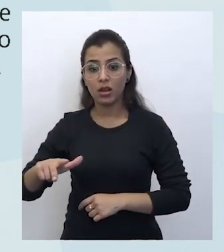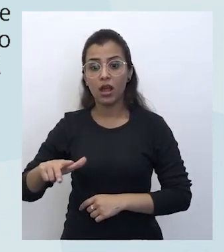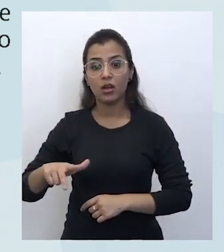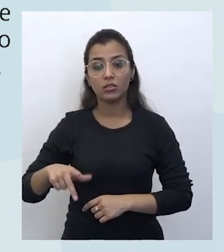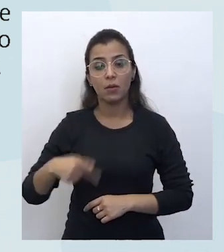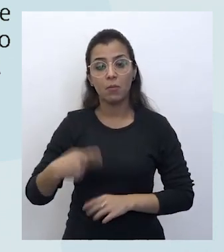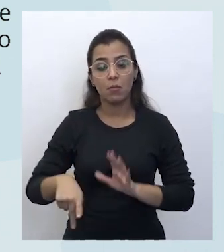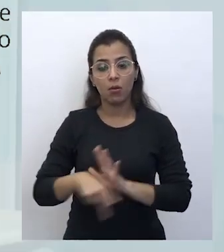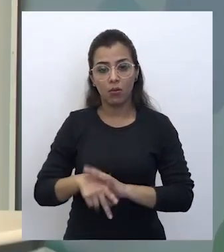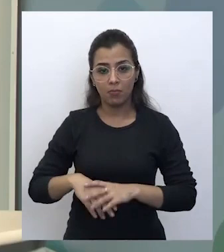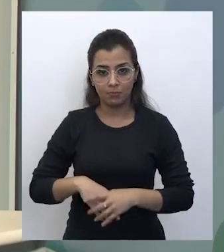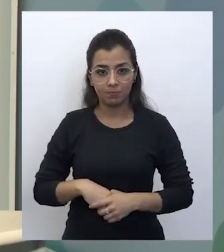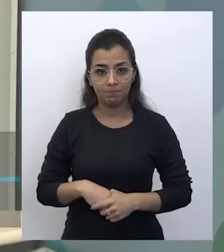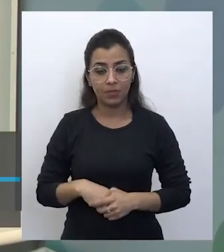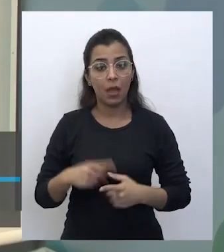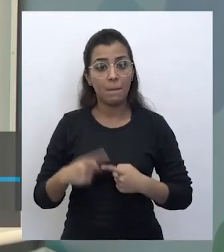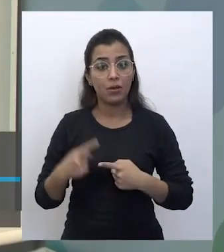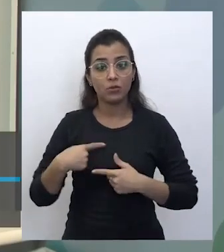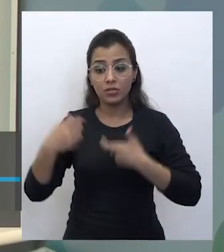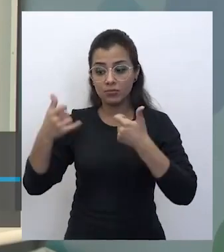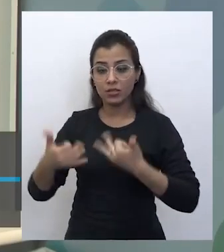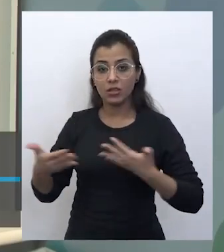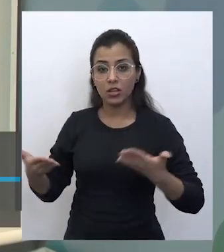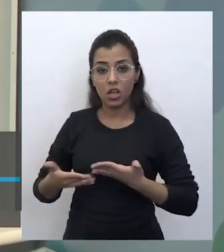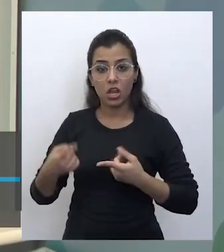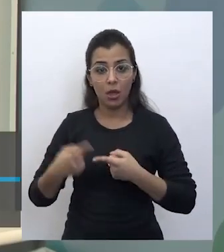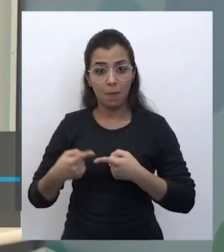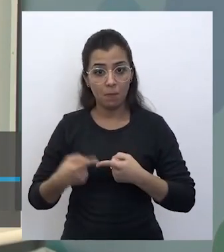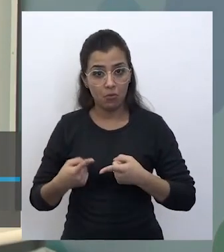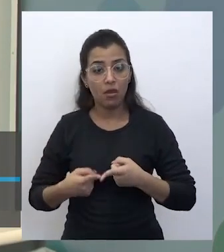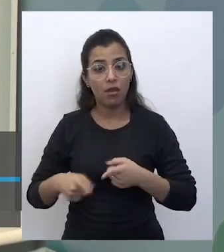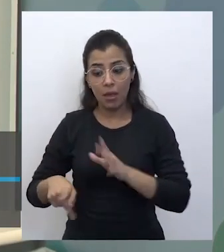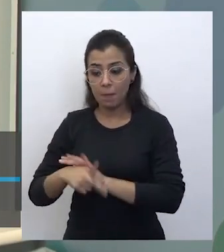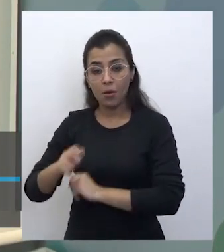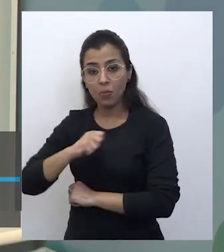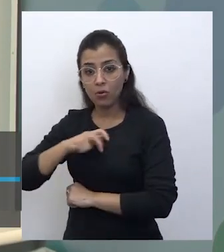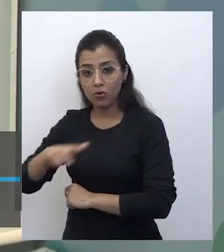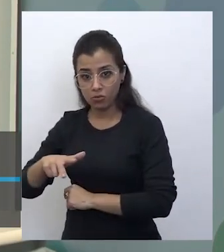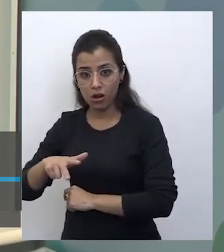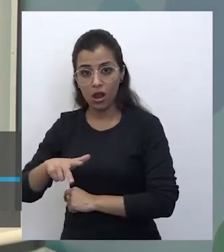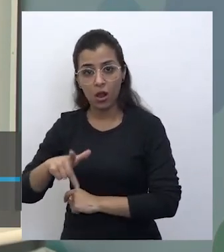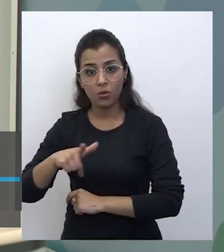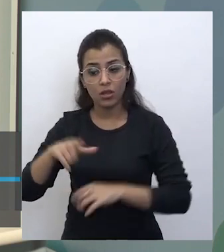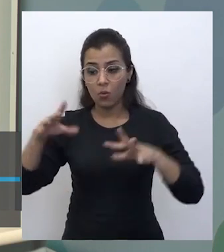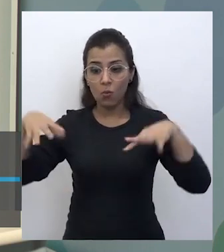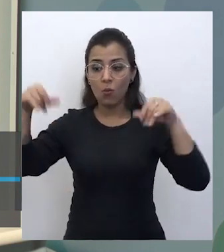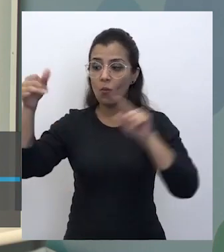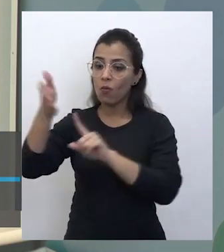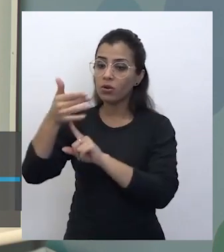nacionalidade portuguesa. Por que eu estou falando isso? Porque tudo isso tem a ver com a própria fundação de Portugal, né? Esse castelo, e